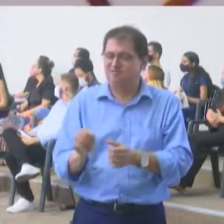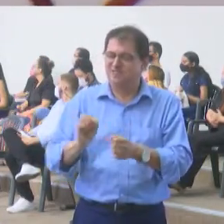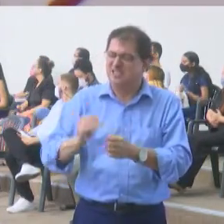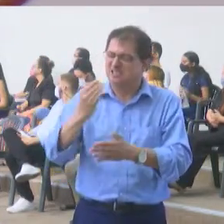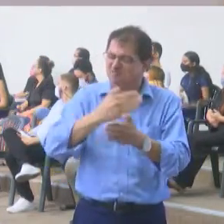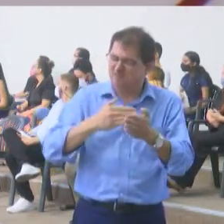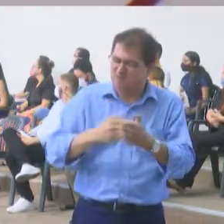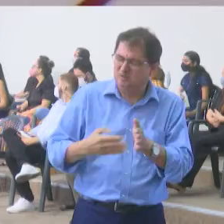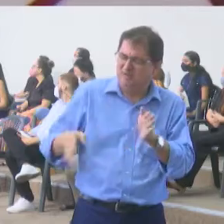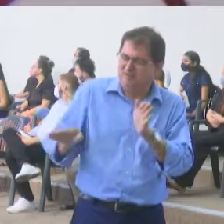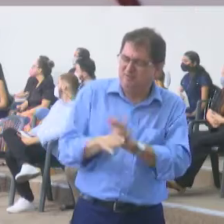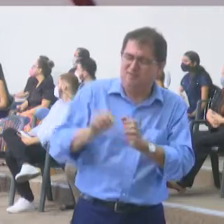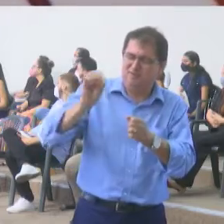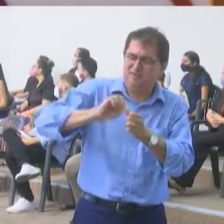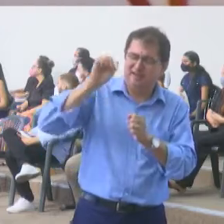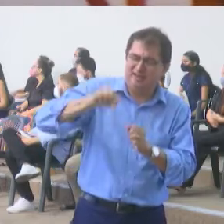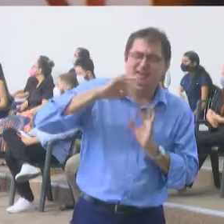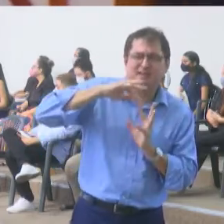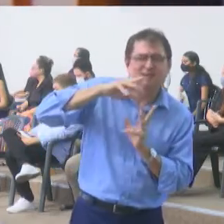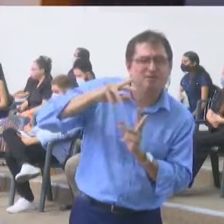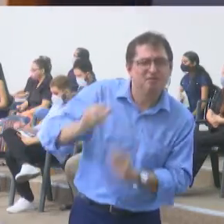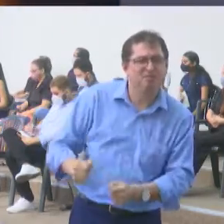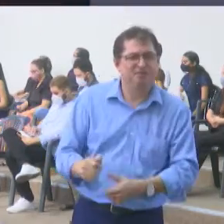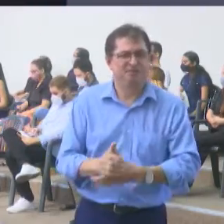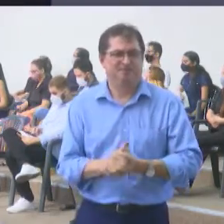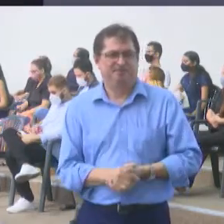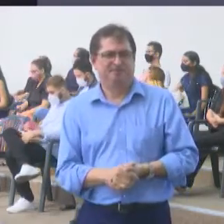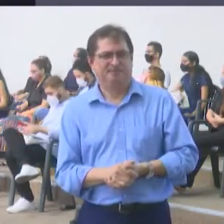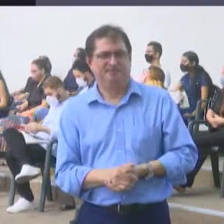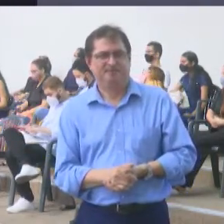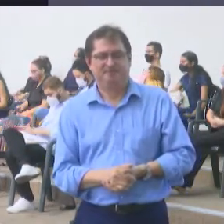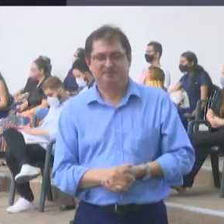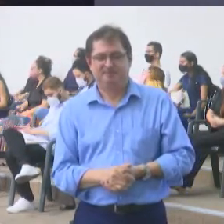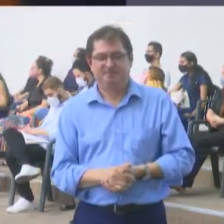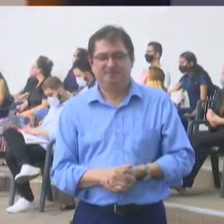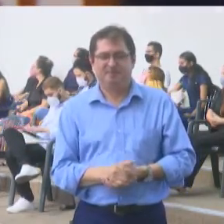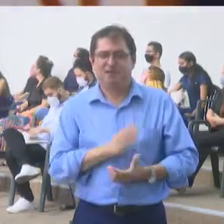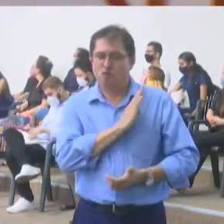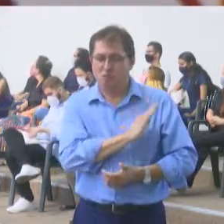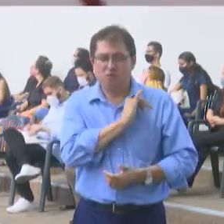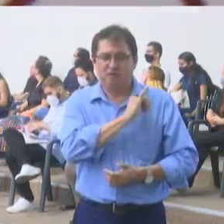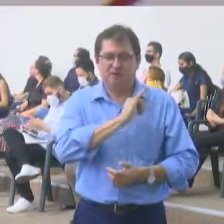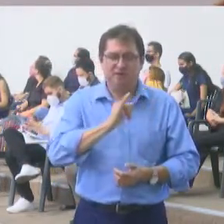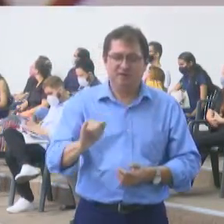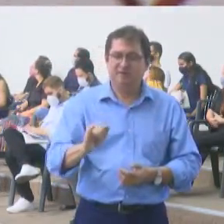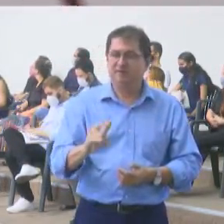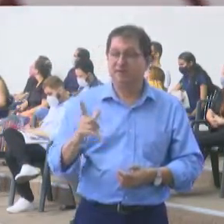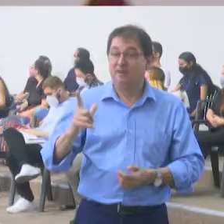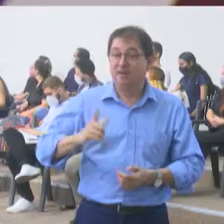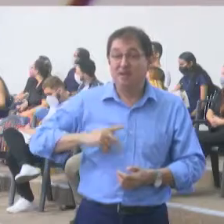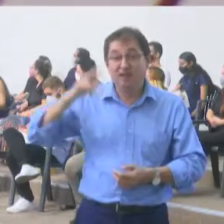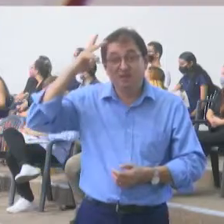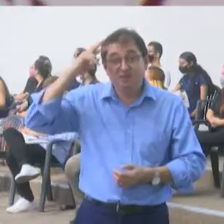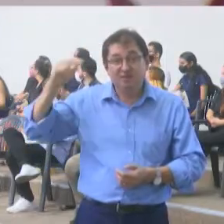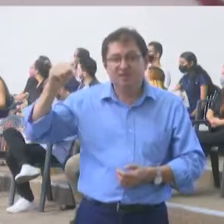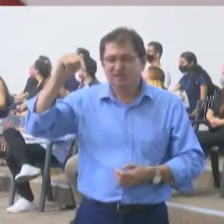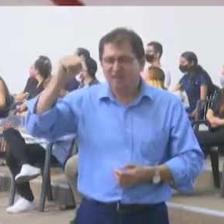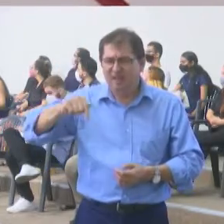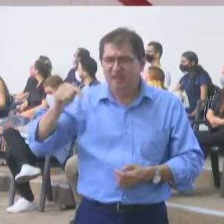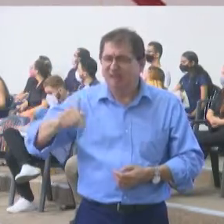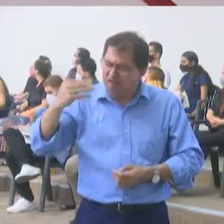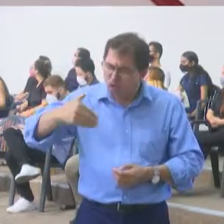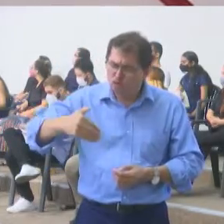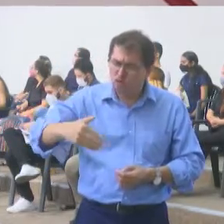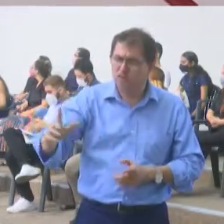eu quero que você veja a verdade prática, está na página 29 da nossa lição. Boaz está dizendo, existe uma história aqui que eu vou